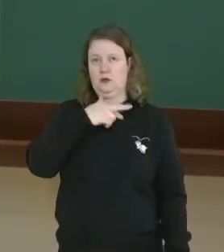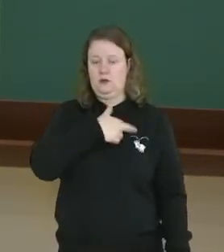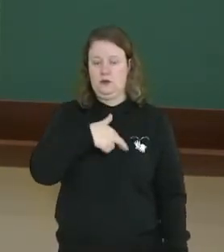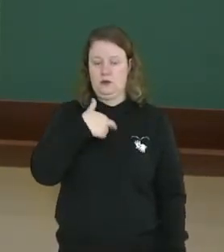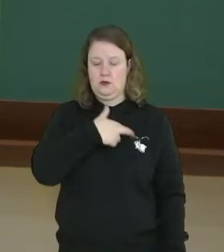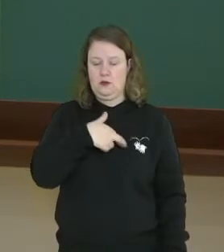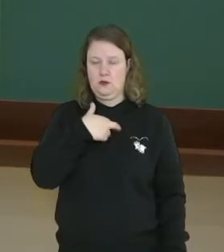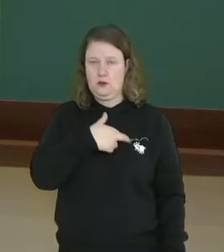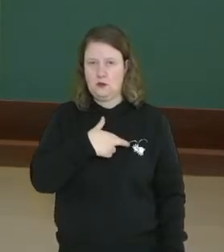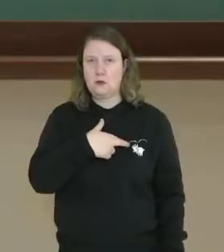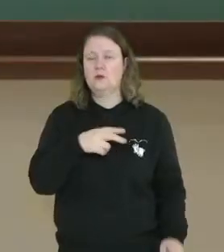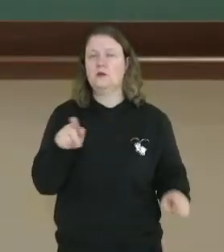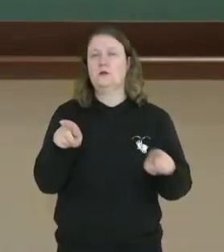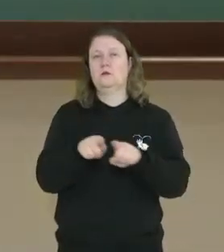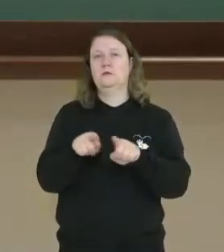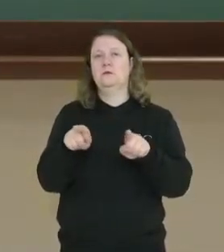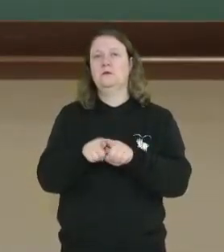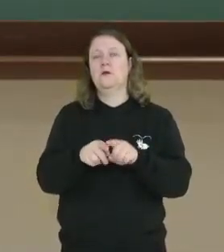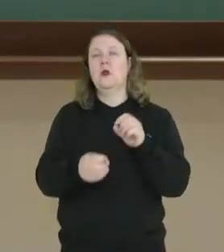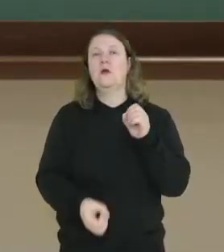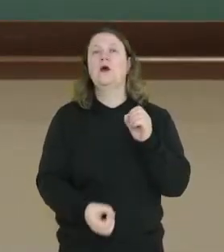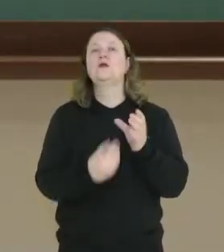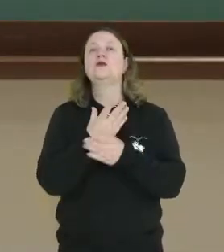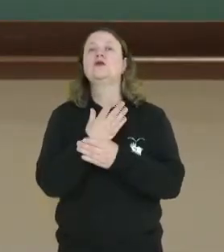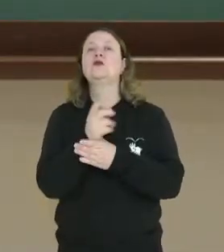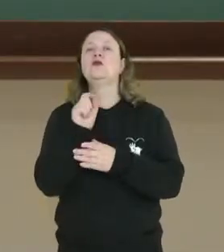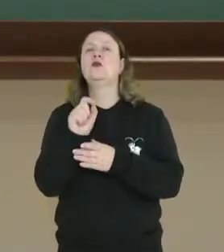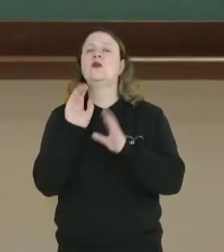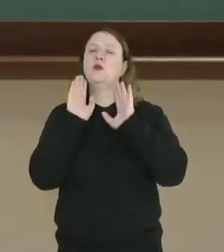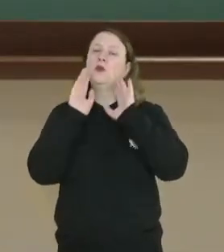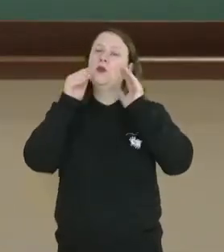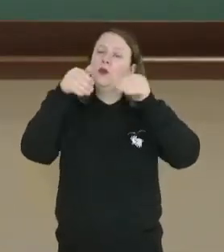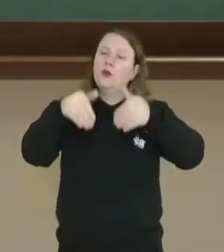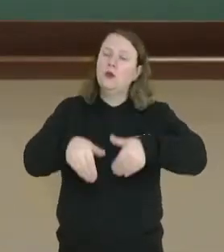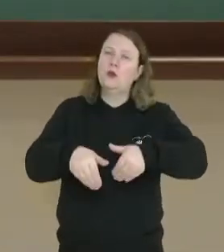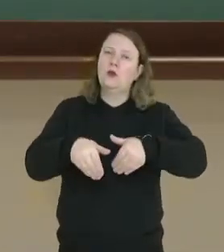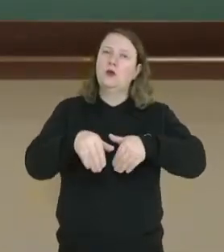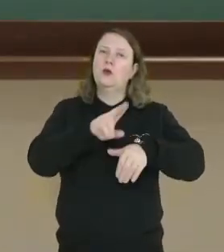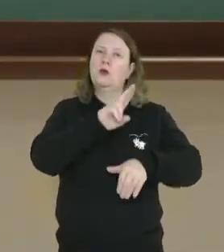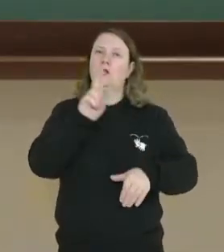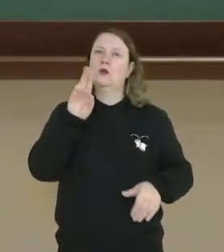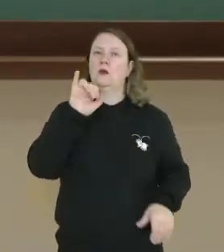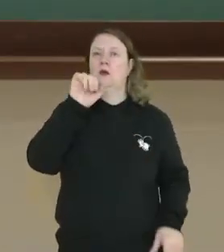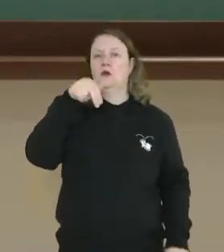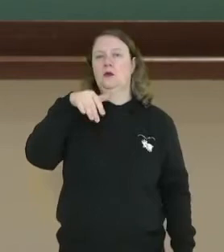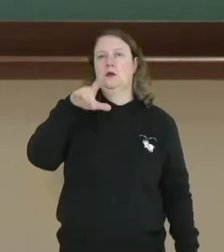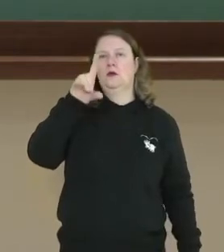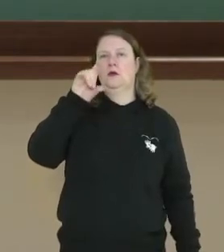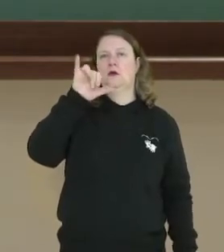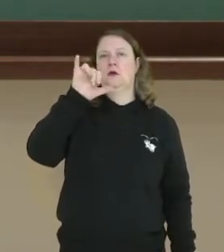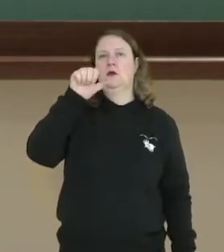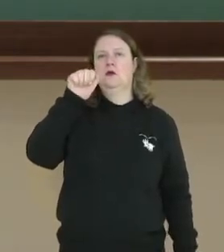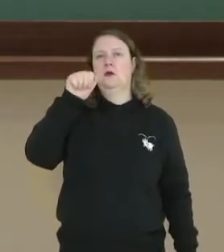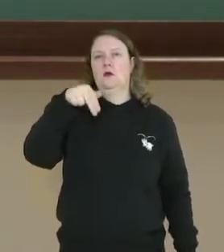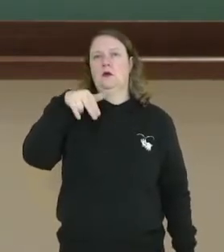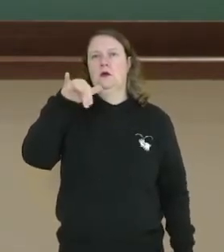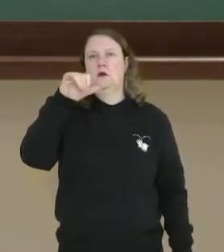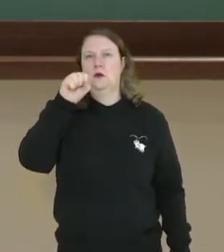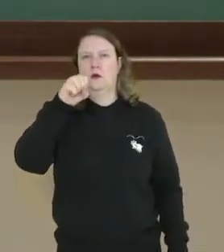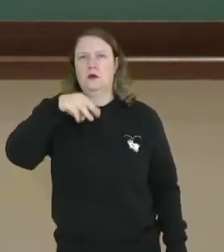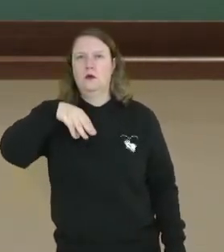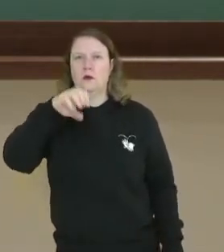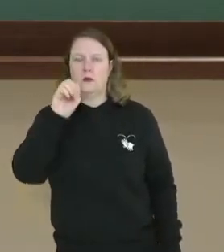literária do romantismo, vai surgir então especificamente o indianismo, onde vai ser glorificado, né, a figura